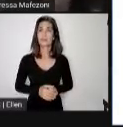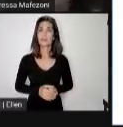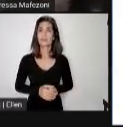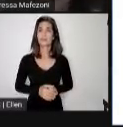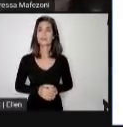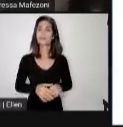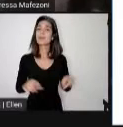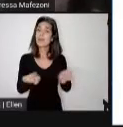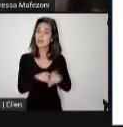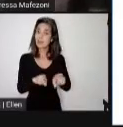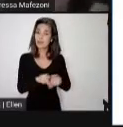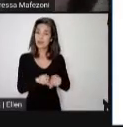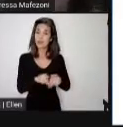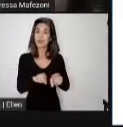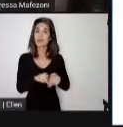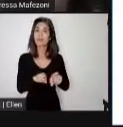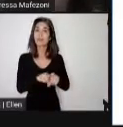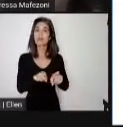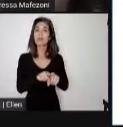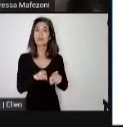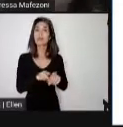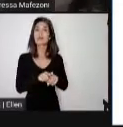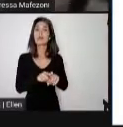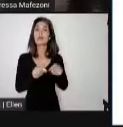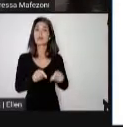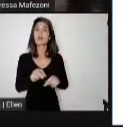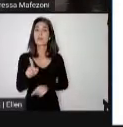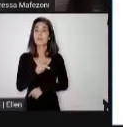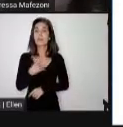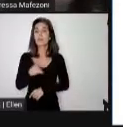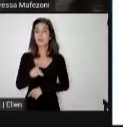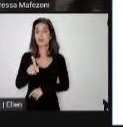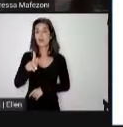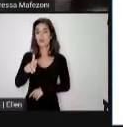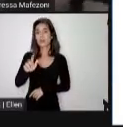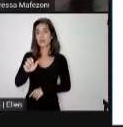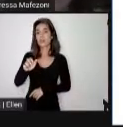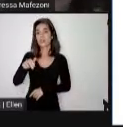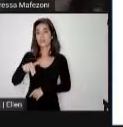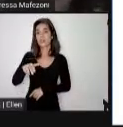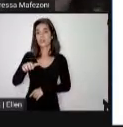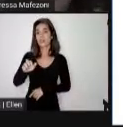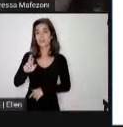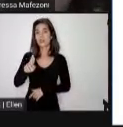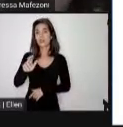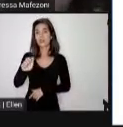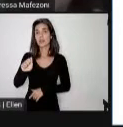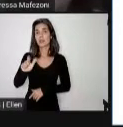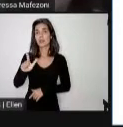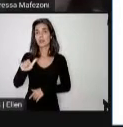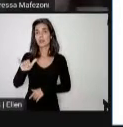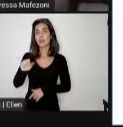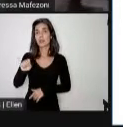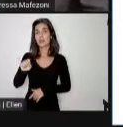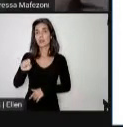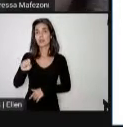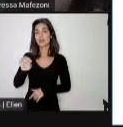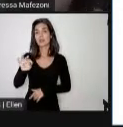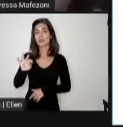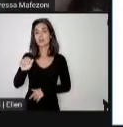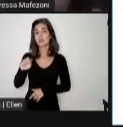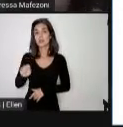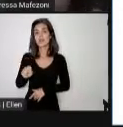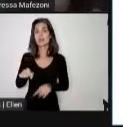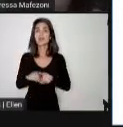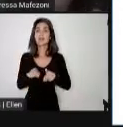também possível de professores generalistas, né, que nós chamamos de professores capacitados, e professores especialistas.